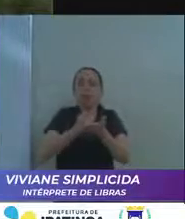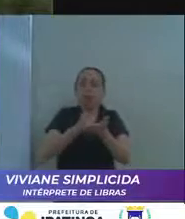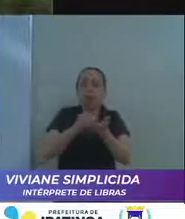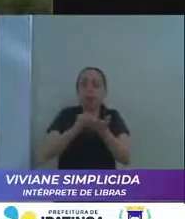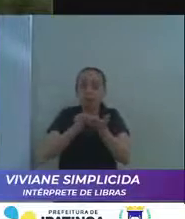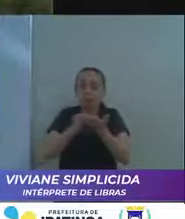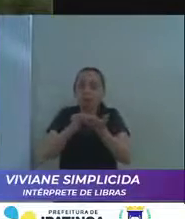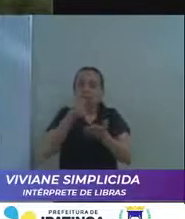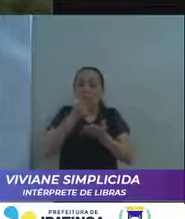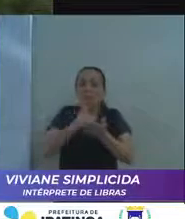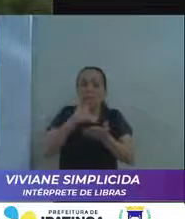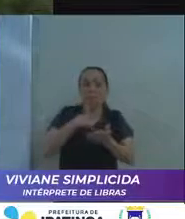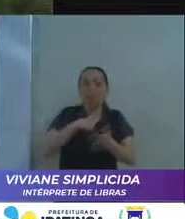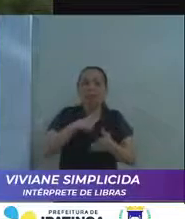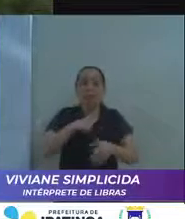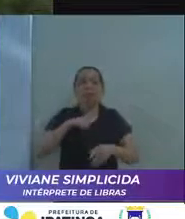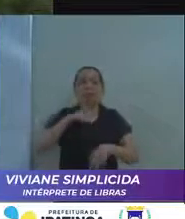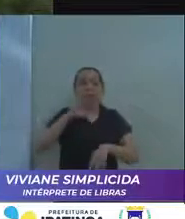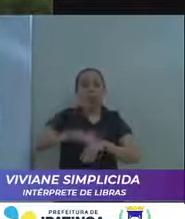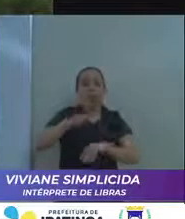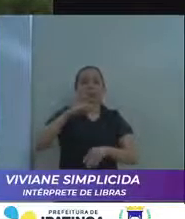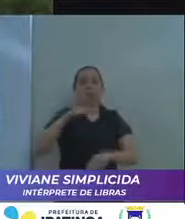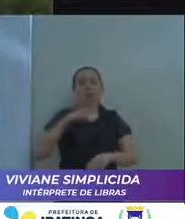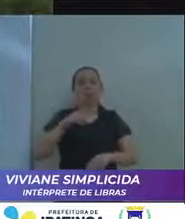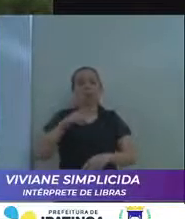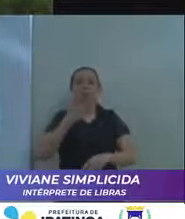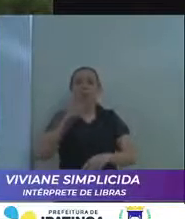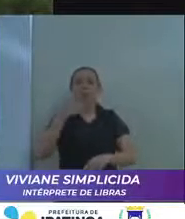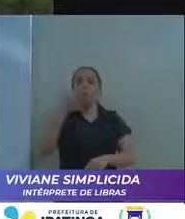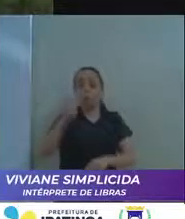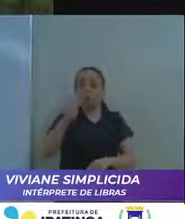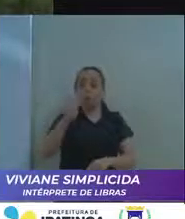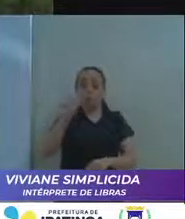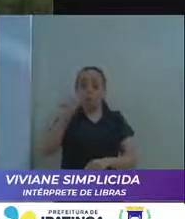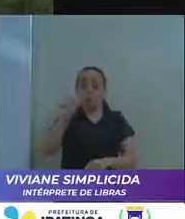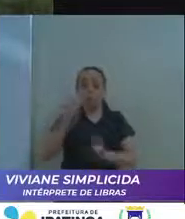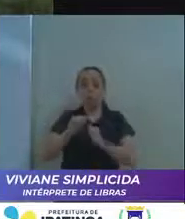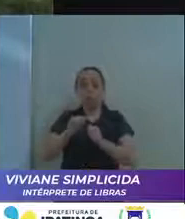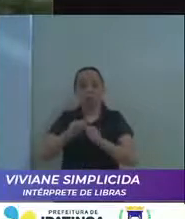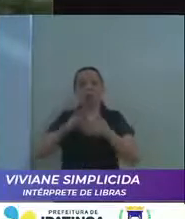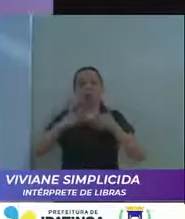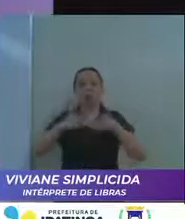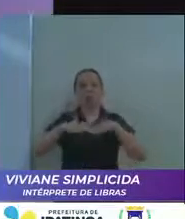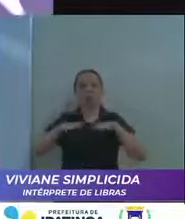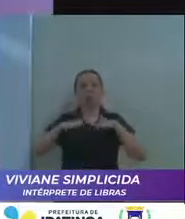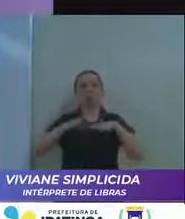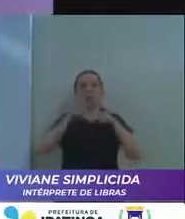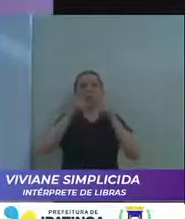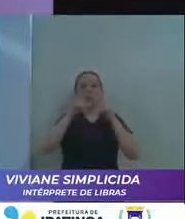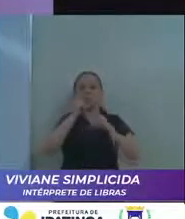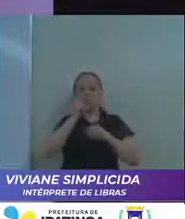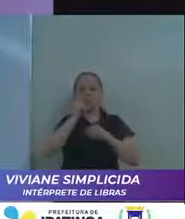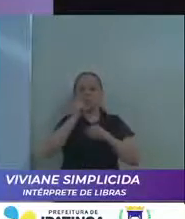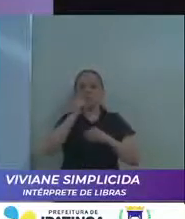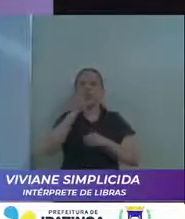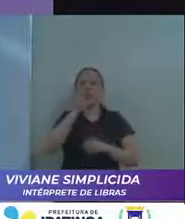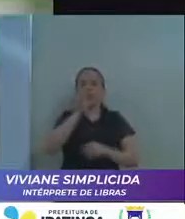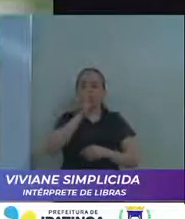na garganta ficará ainda mais evidente. A melhor opção é fazer repouso vocal.